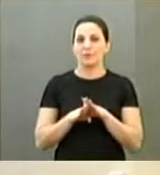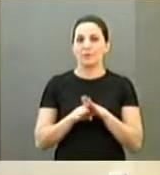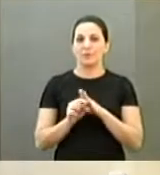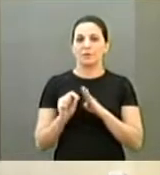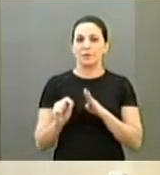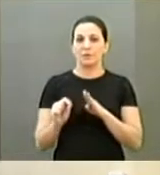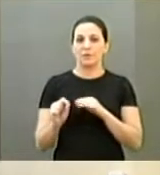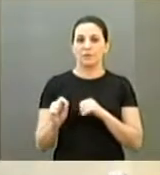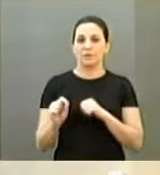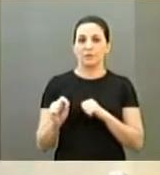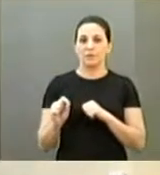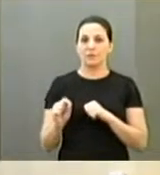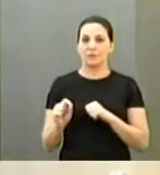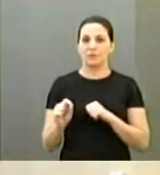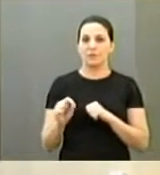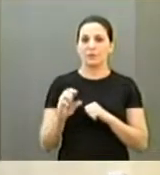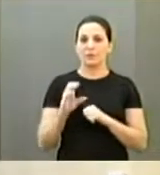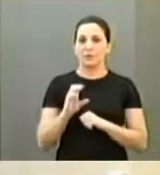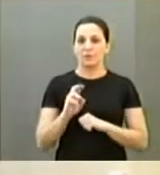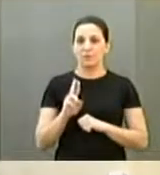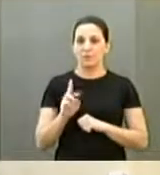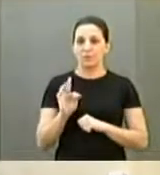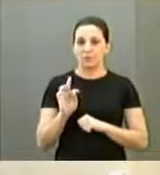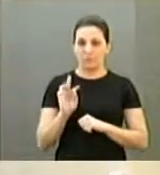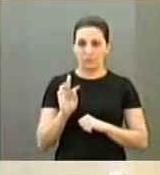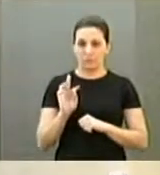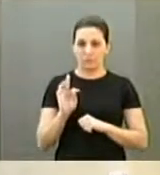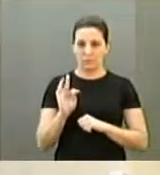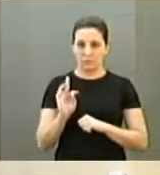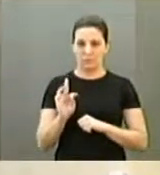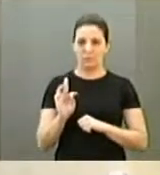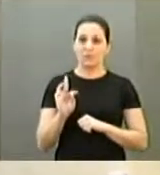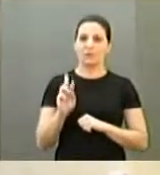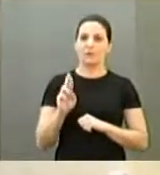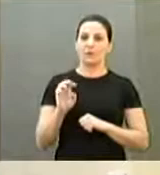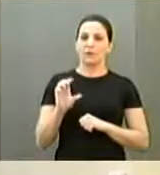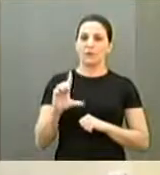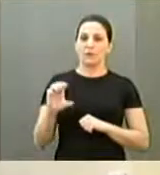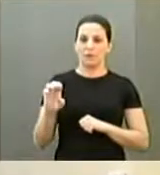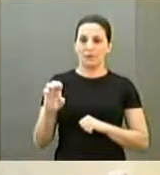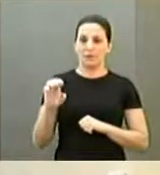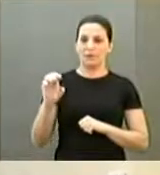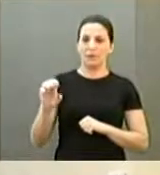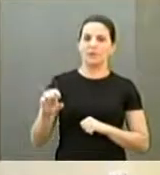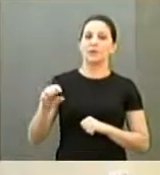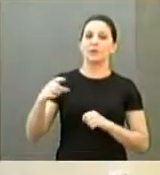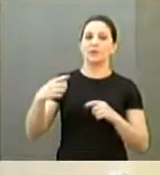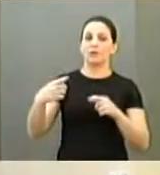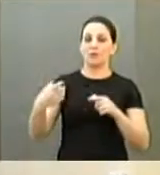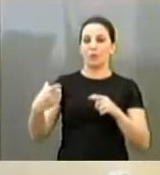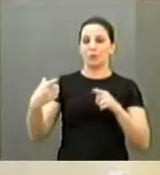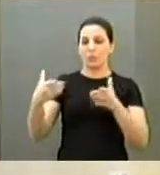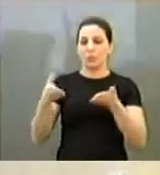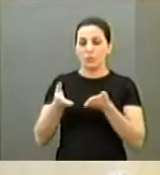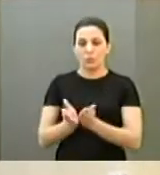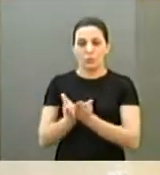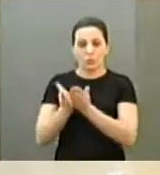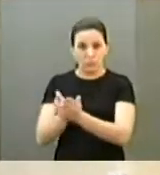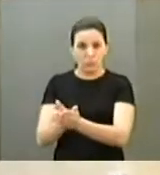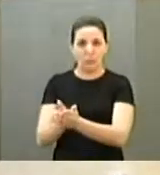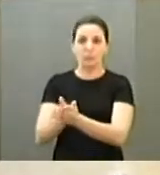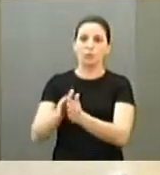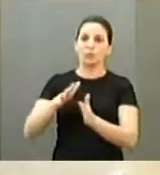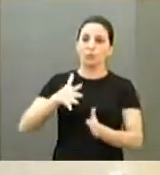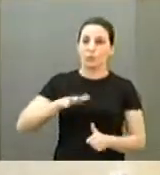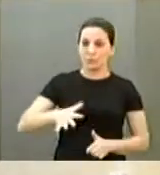situação da Cutrale no Porto de Santos e a sua condição ou não de